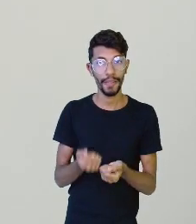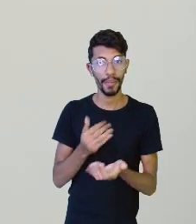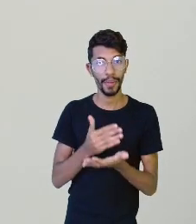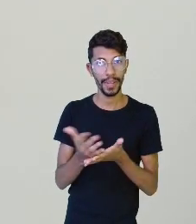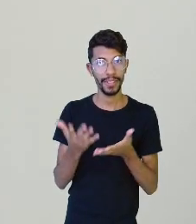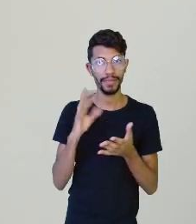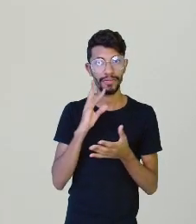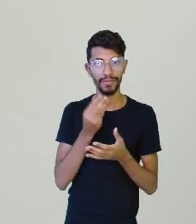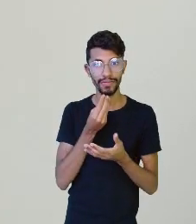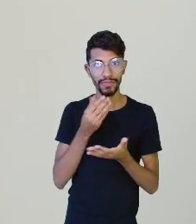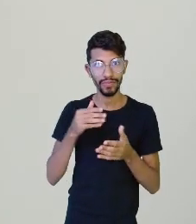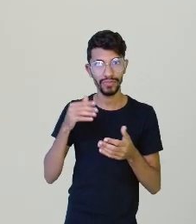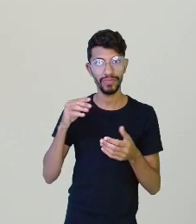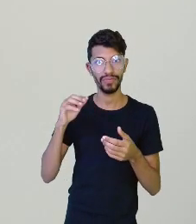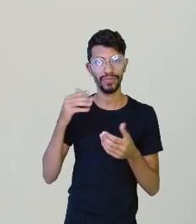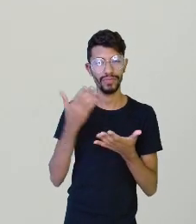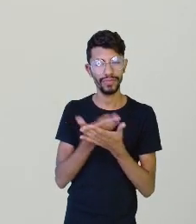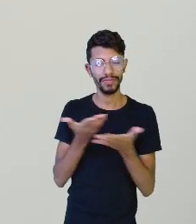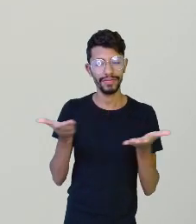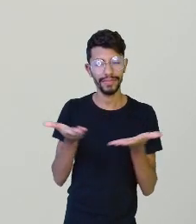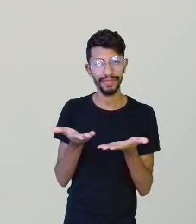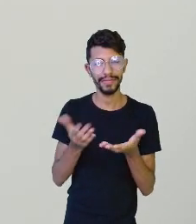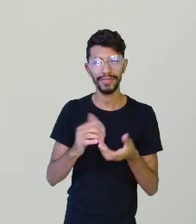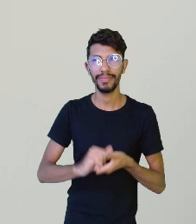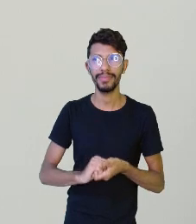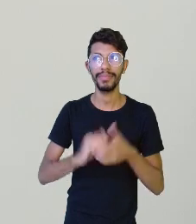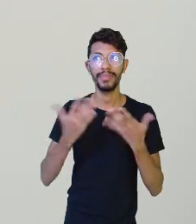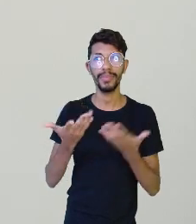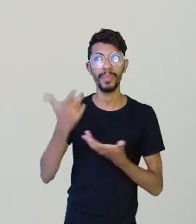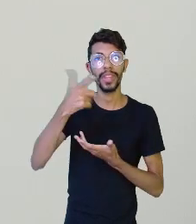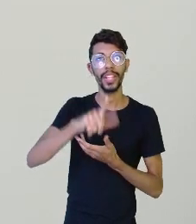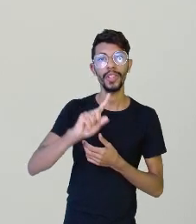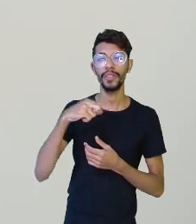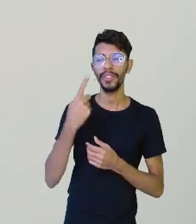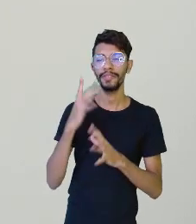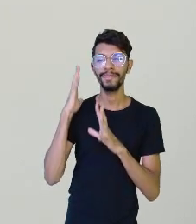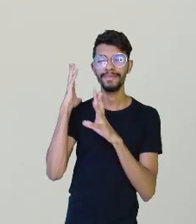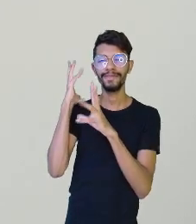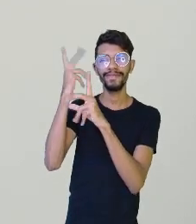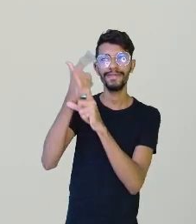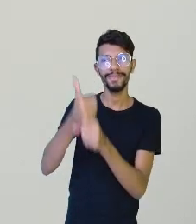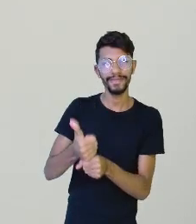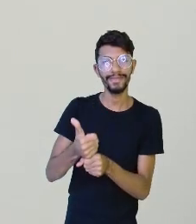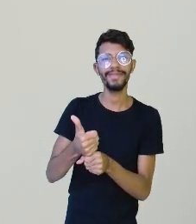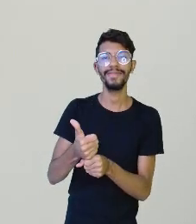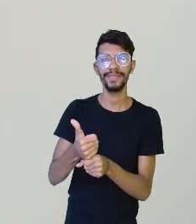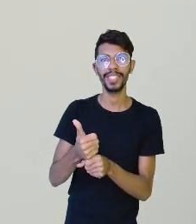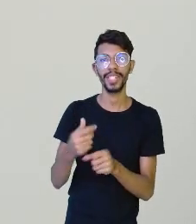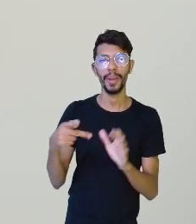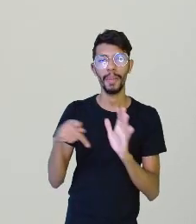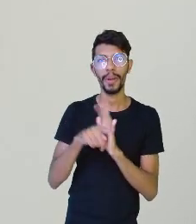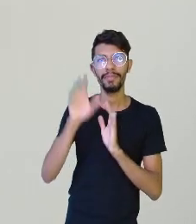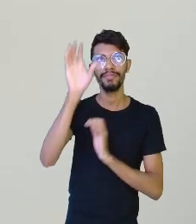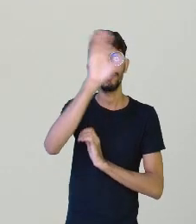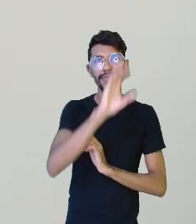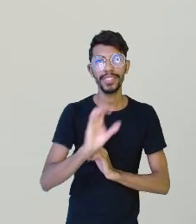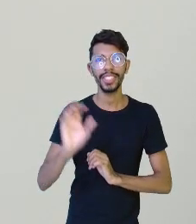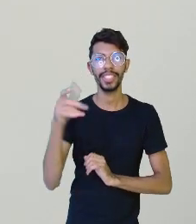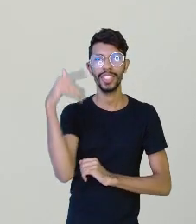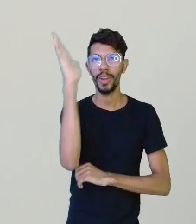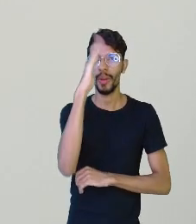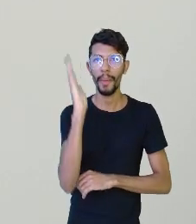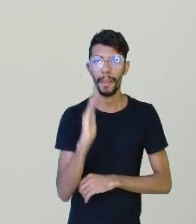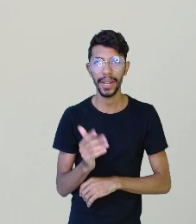conhecimento. Mais uma vez, na aula de hoje, vamos dar aquela boa revisada nas regiões brasileiras. Você que